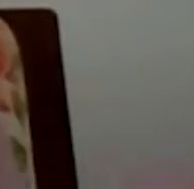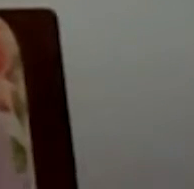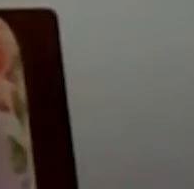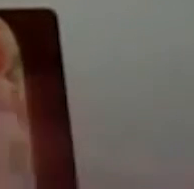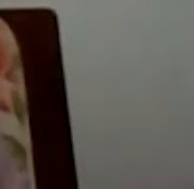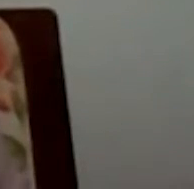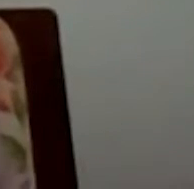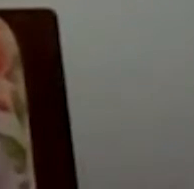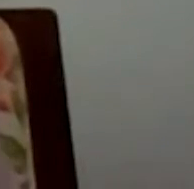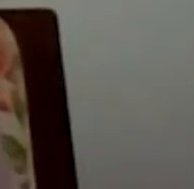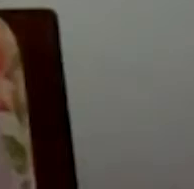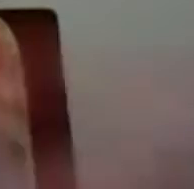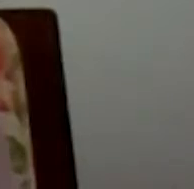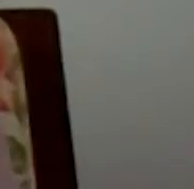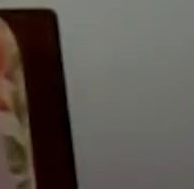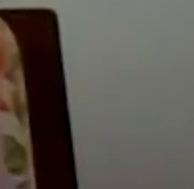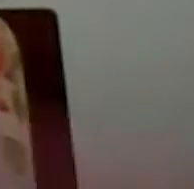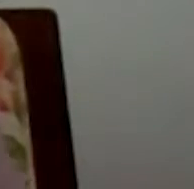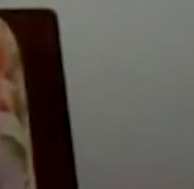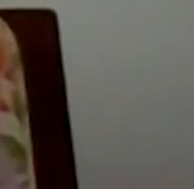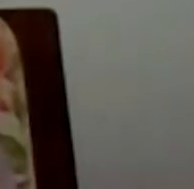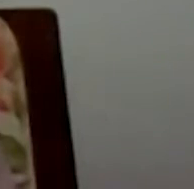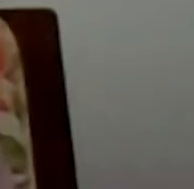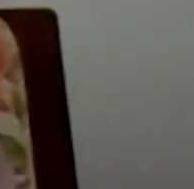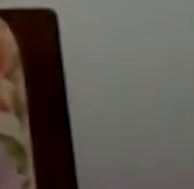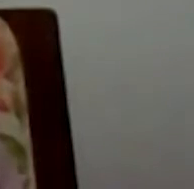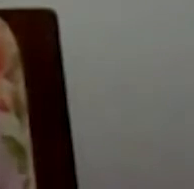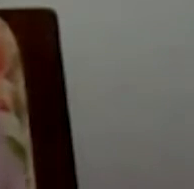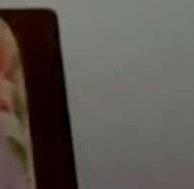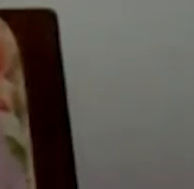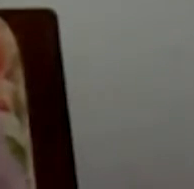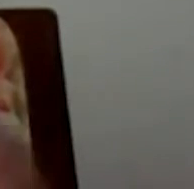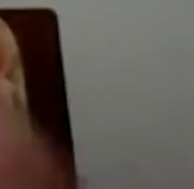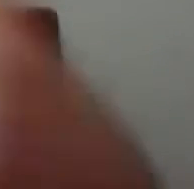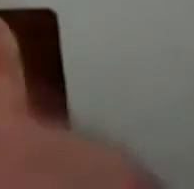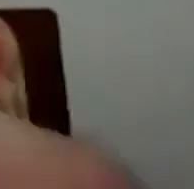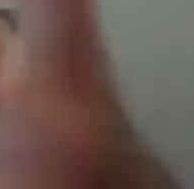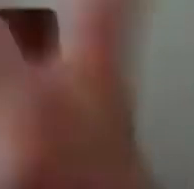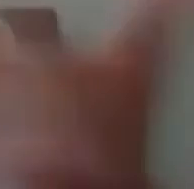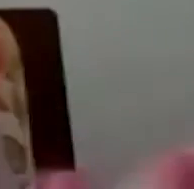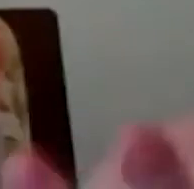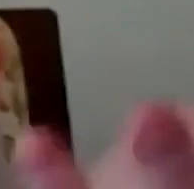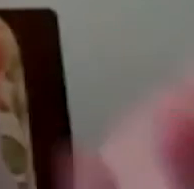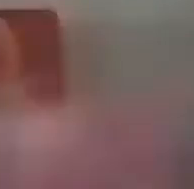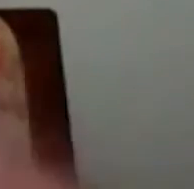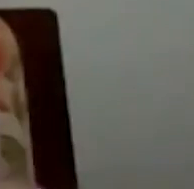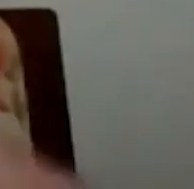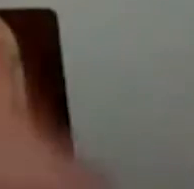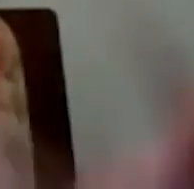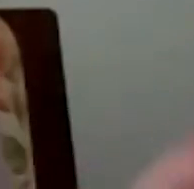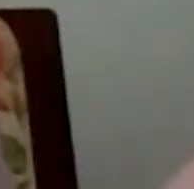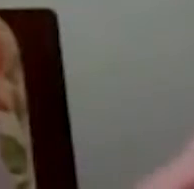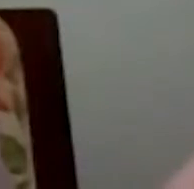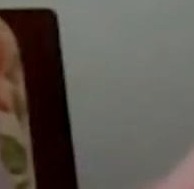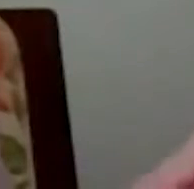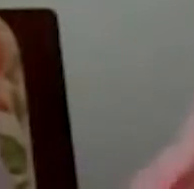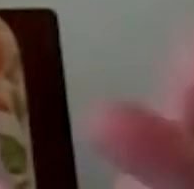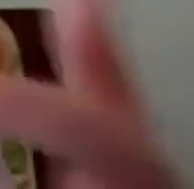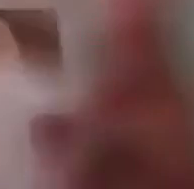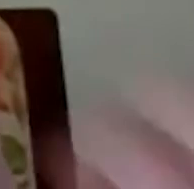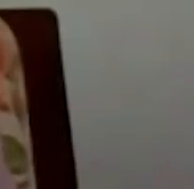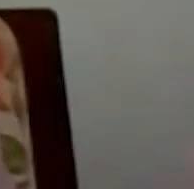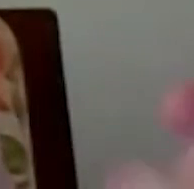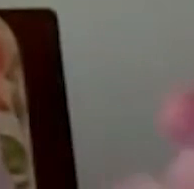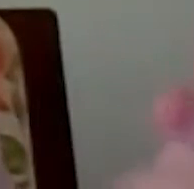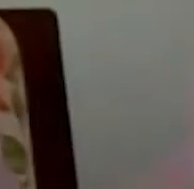vai para o exílio, ele é banido junto, né, com a família. Eles não esperavam que aquilo fosse acontecer. Sim. E aí ele vai mudando toda a cabeça dele, ele vai vendo que tudo que